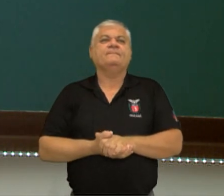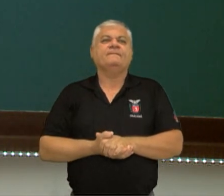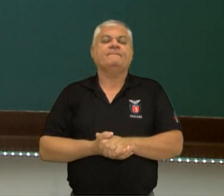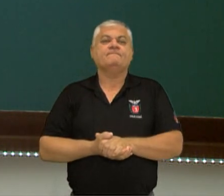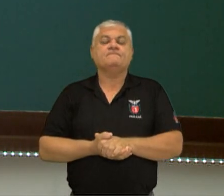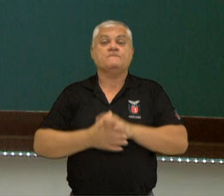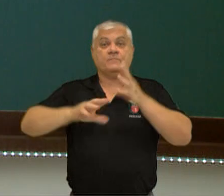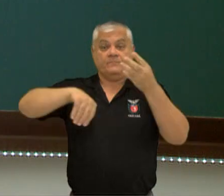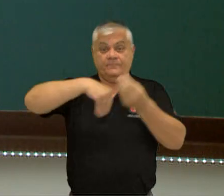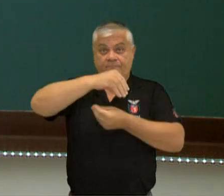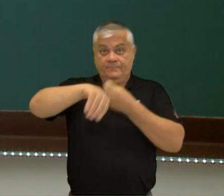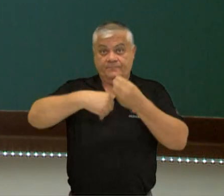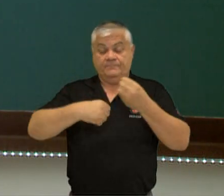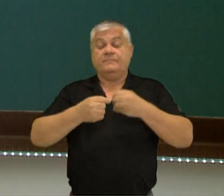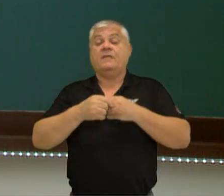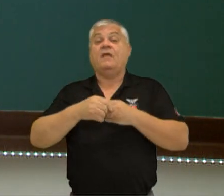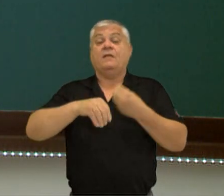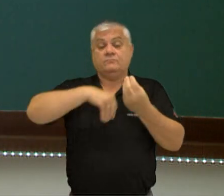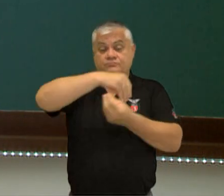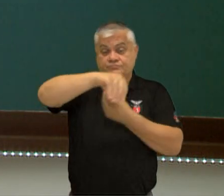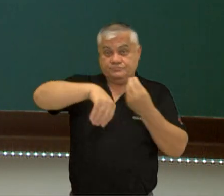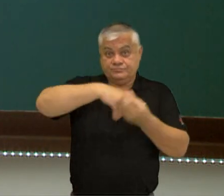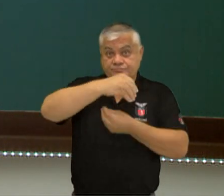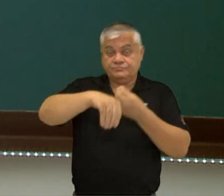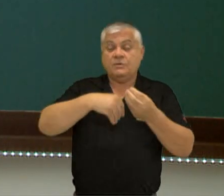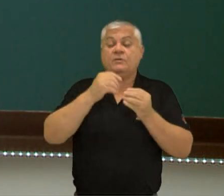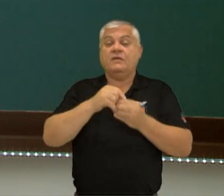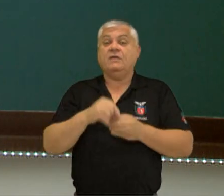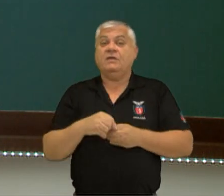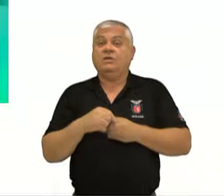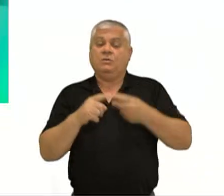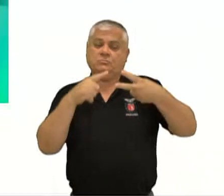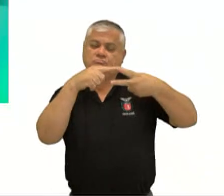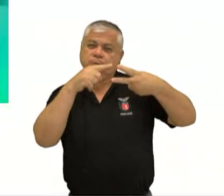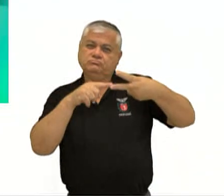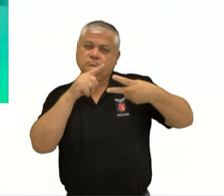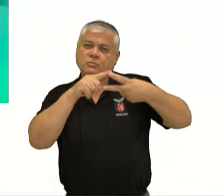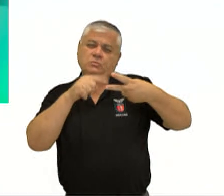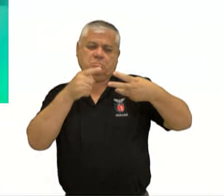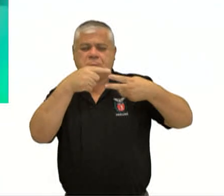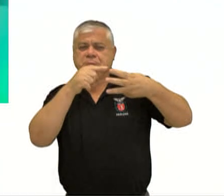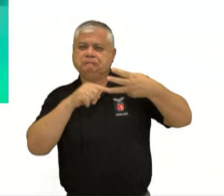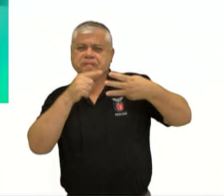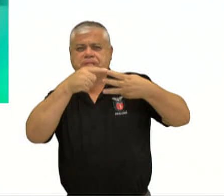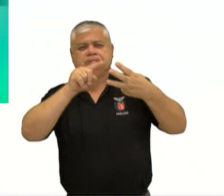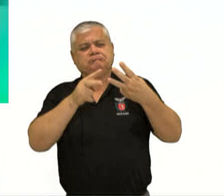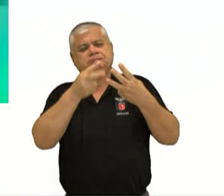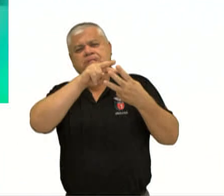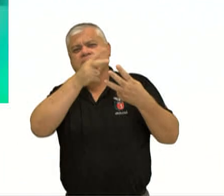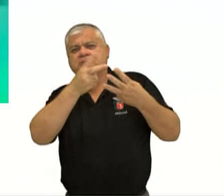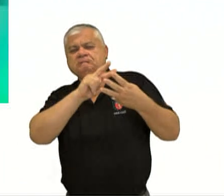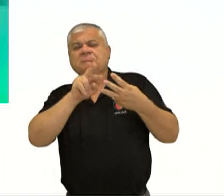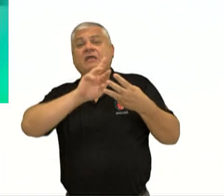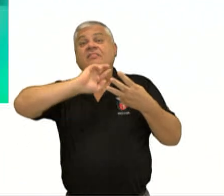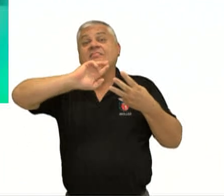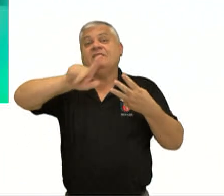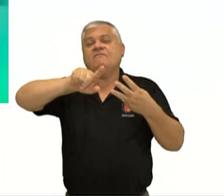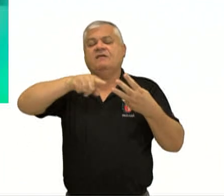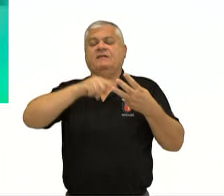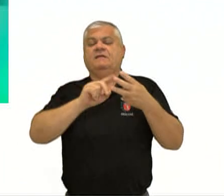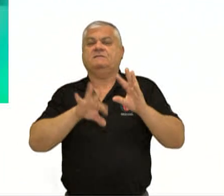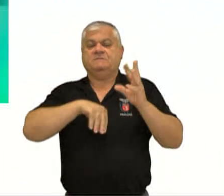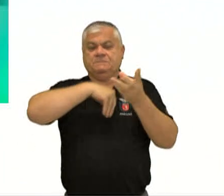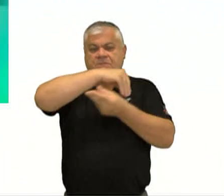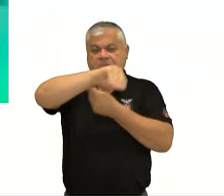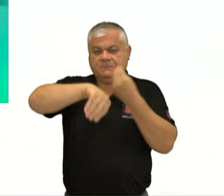As soluções, então, são misturas resultantes da união de duas ou mais substâncias diferentes que se apresentam